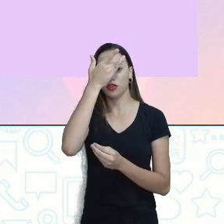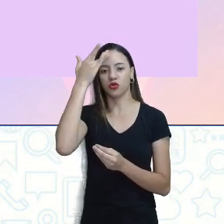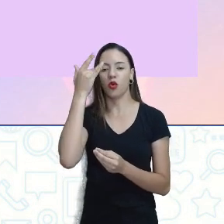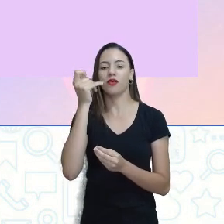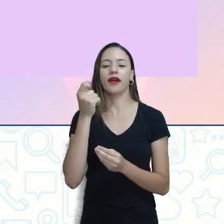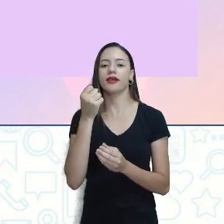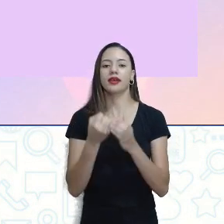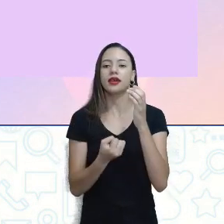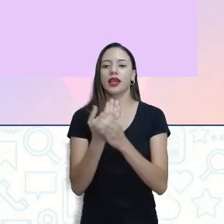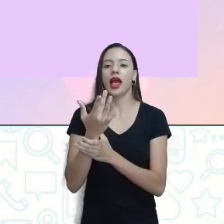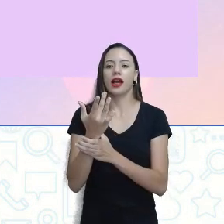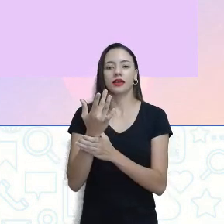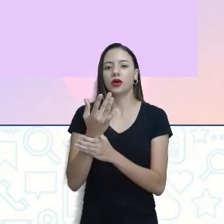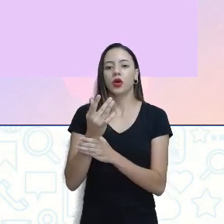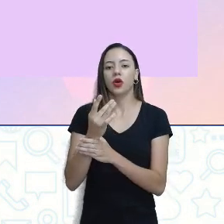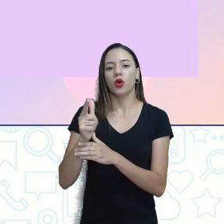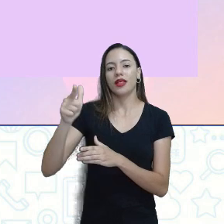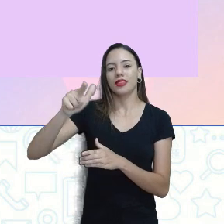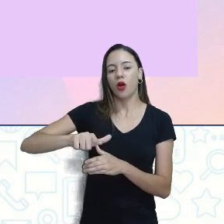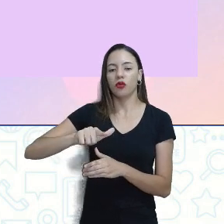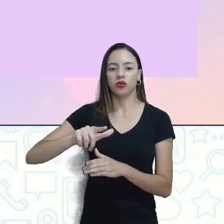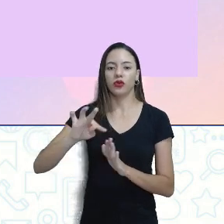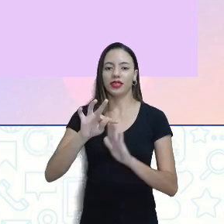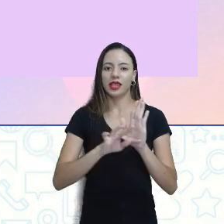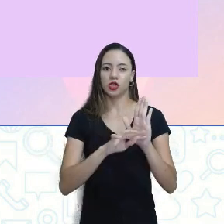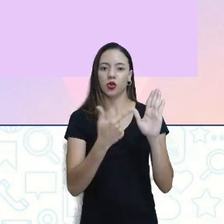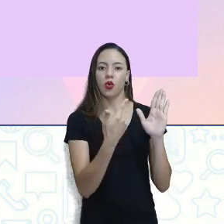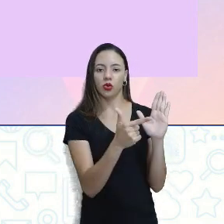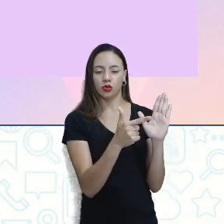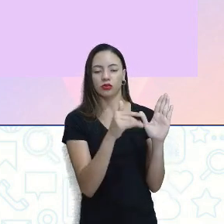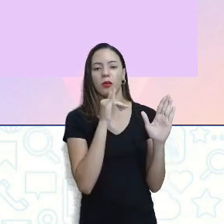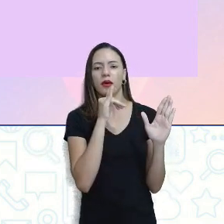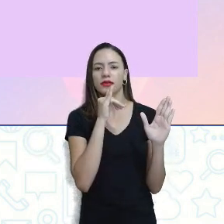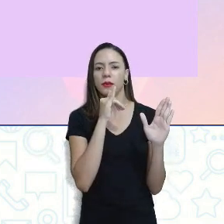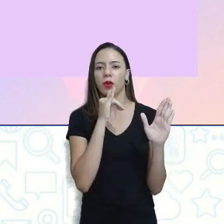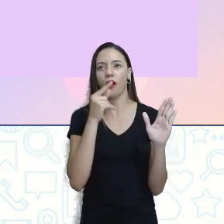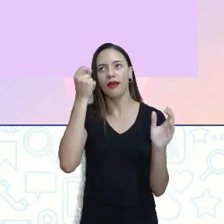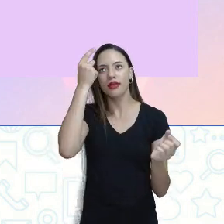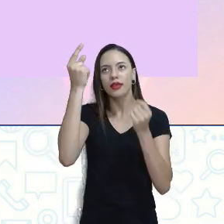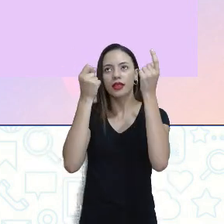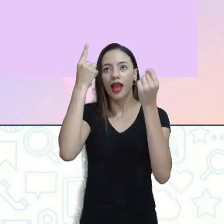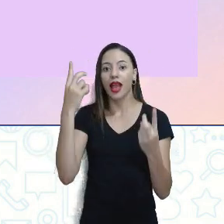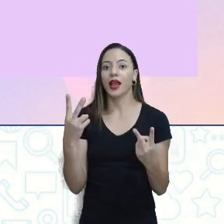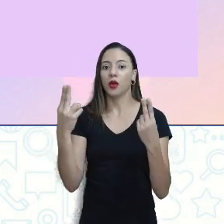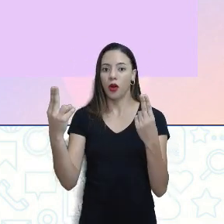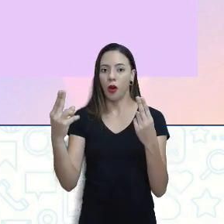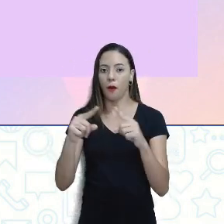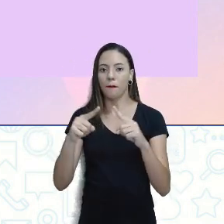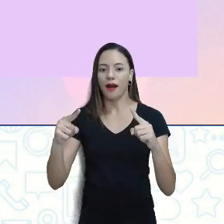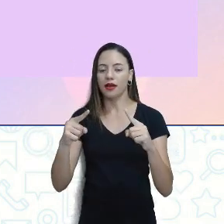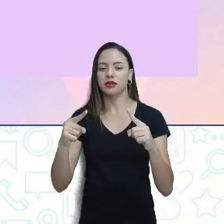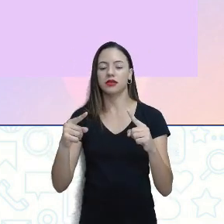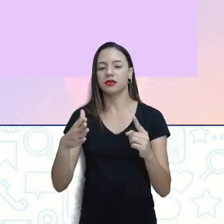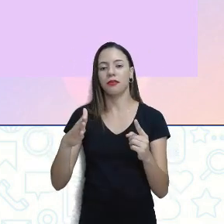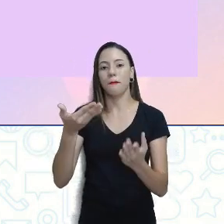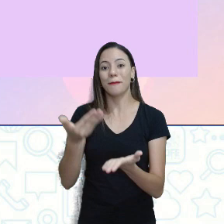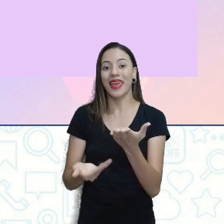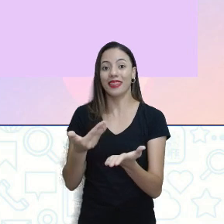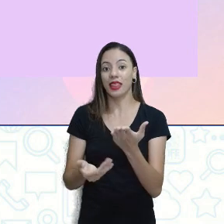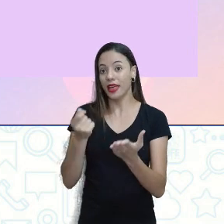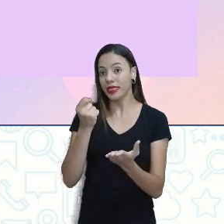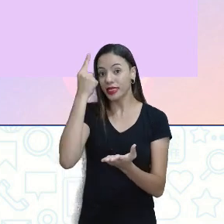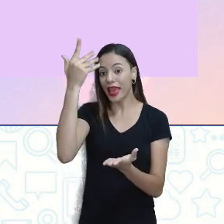existente, reproduzindo a mesma ideia em outros termos, né? Só que sem perder essa ideia inicial. Então, é o